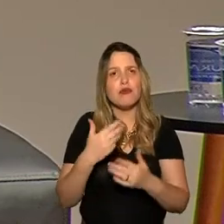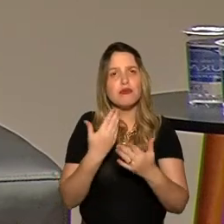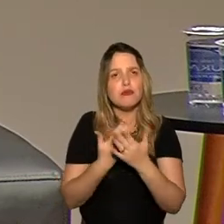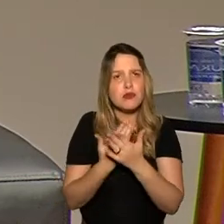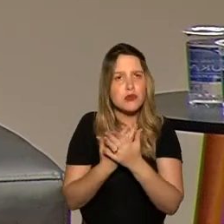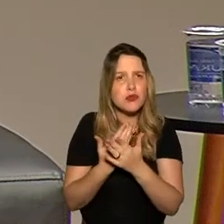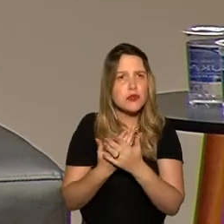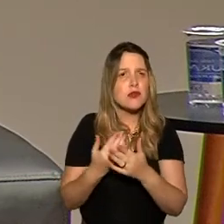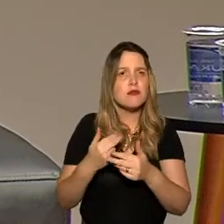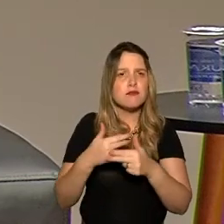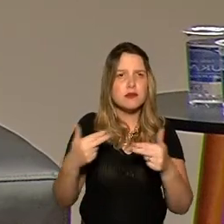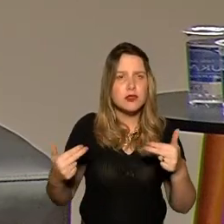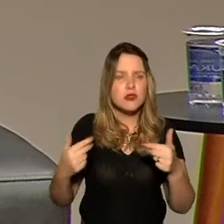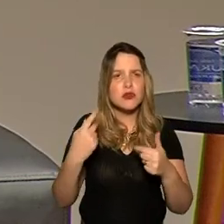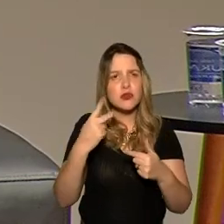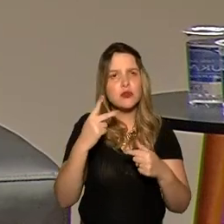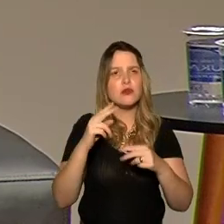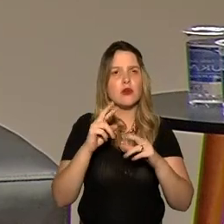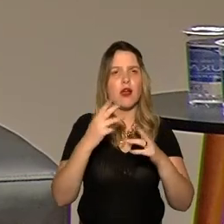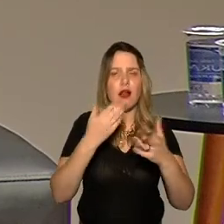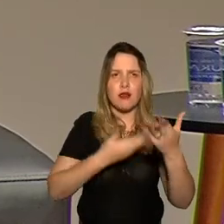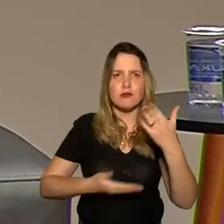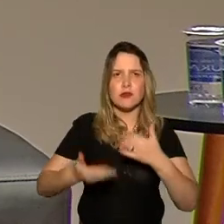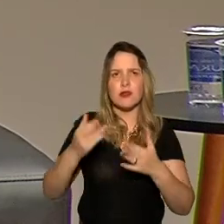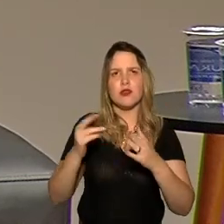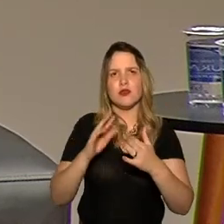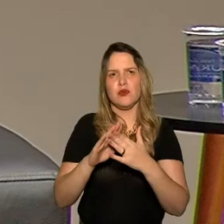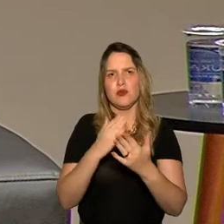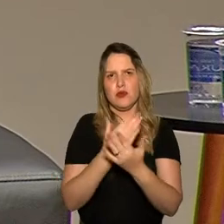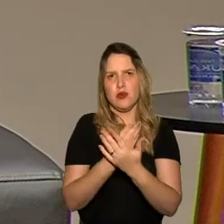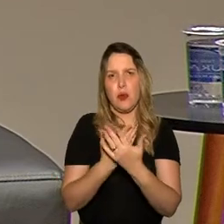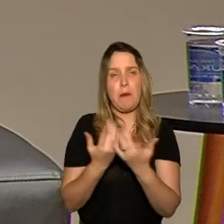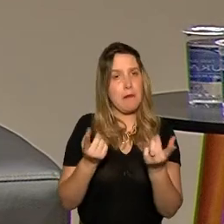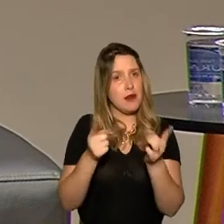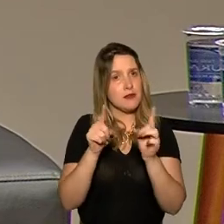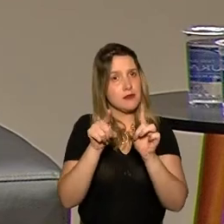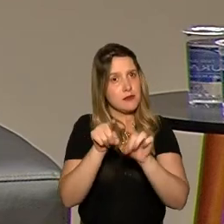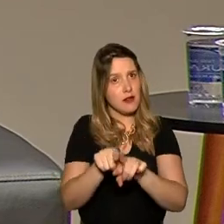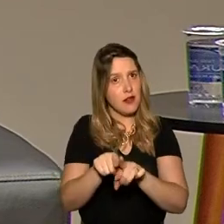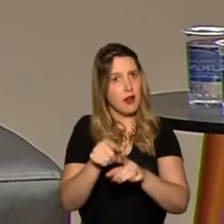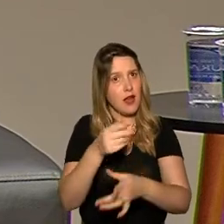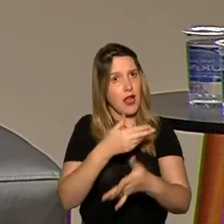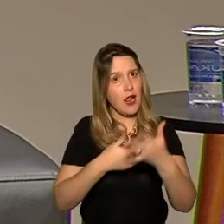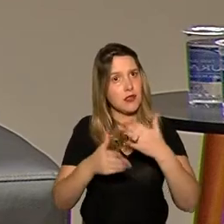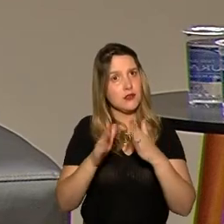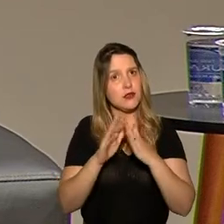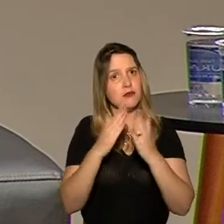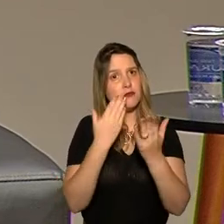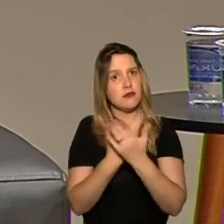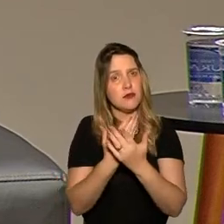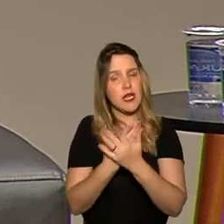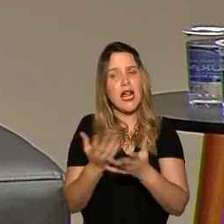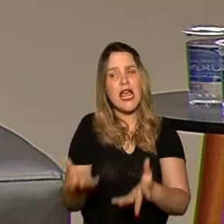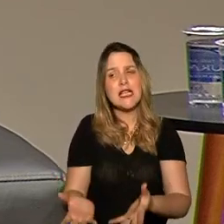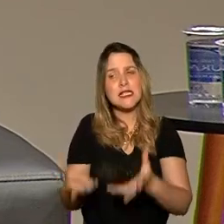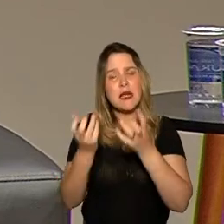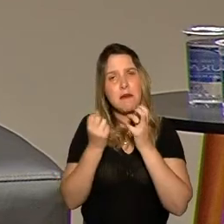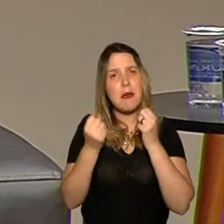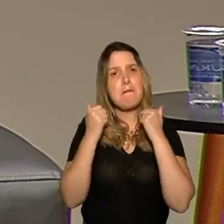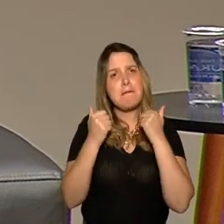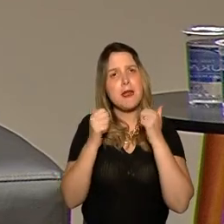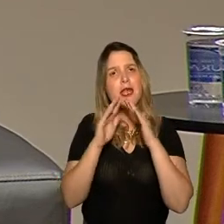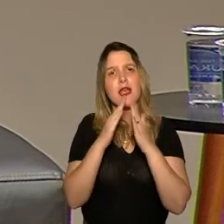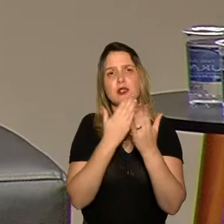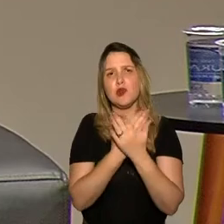as suas relações com as escolas As instituições funcionam muito fortemente na relação com a escola recebendo as escolas como